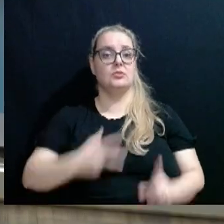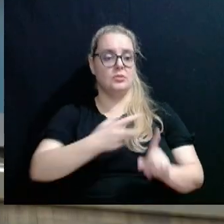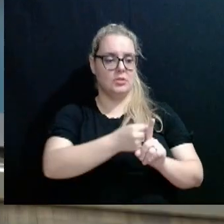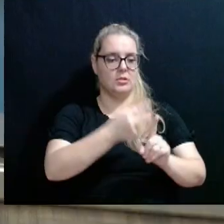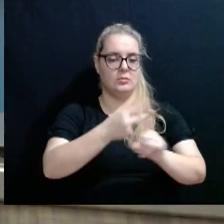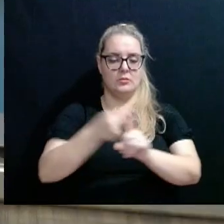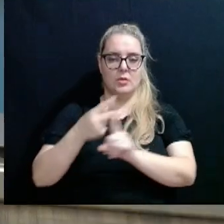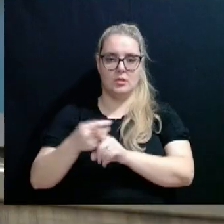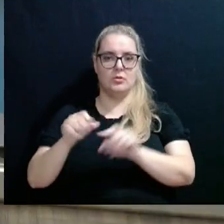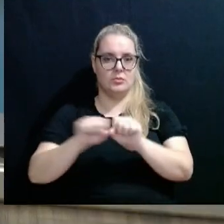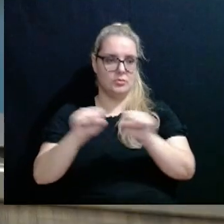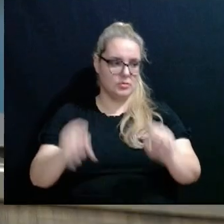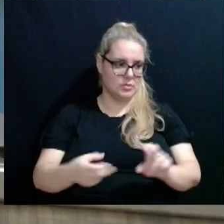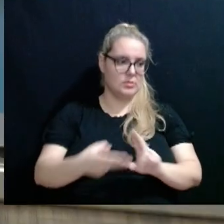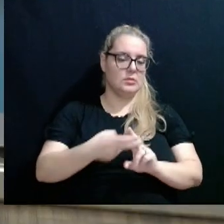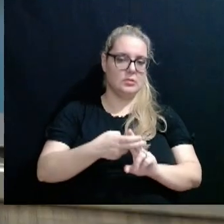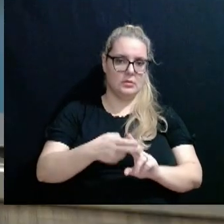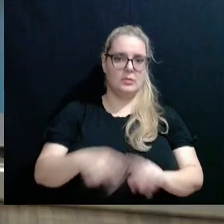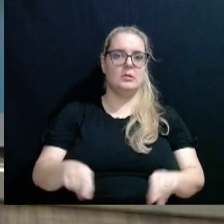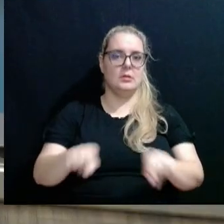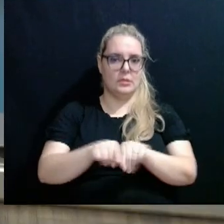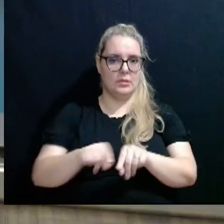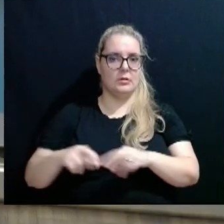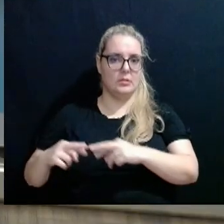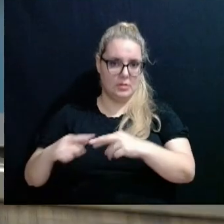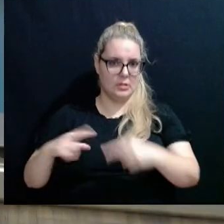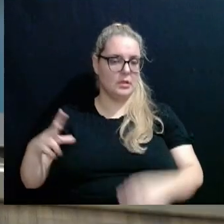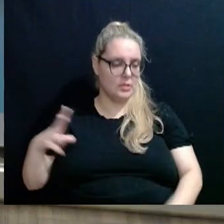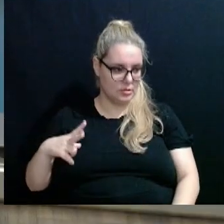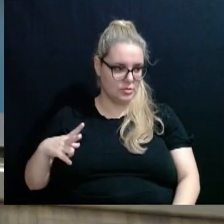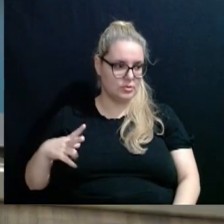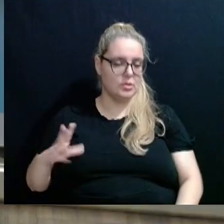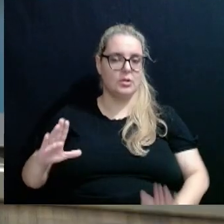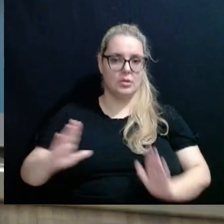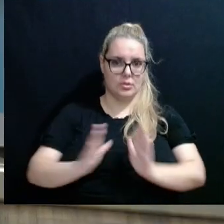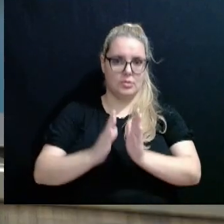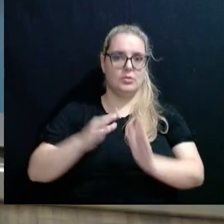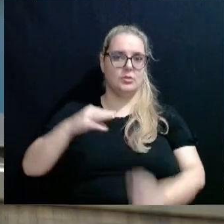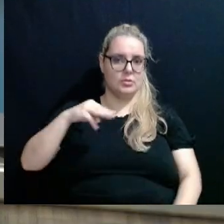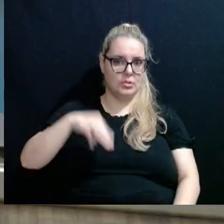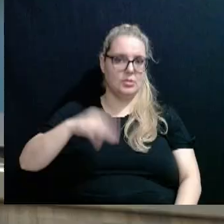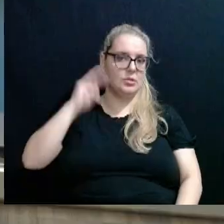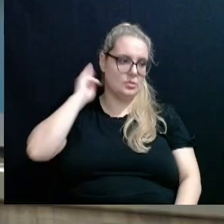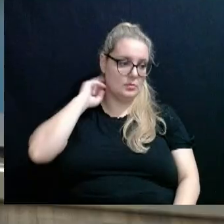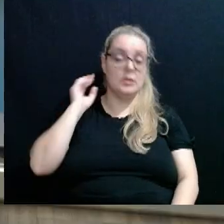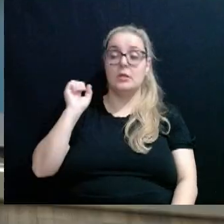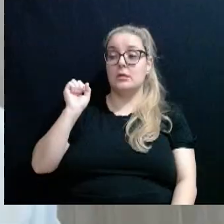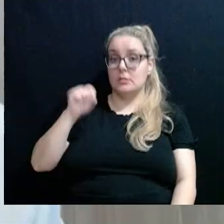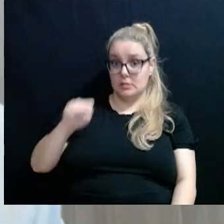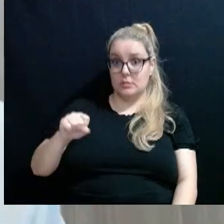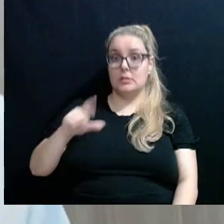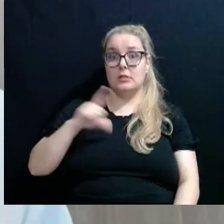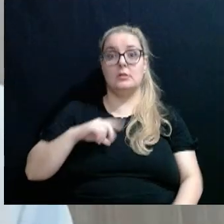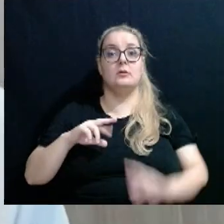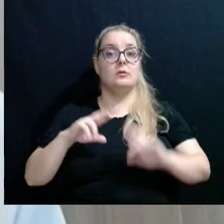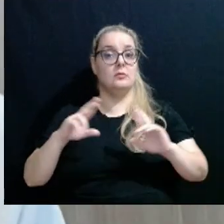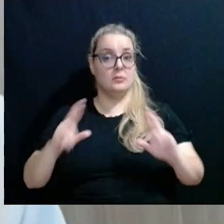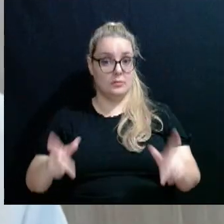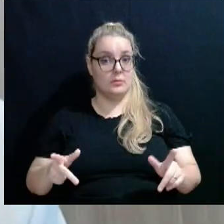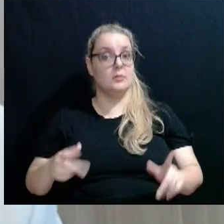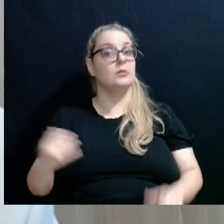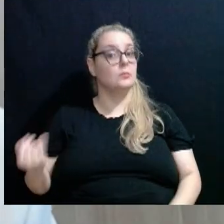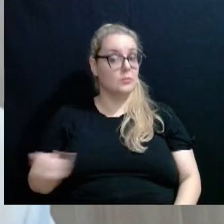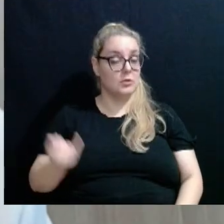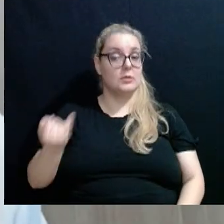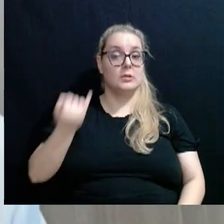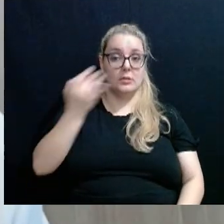né, das vacinas no Sistema Único de Saúde e na rede privada diante a meningite? Sim, então uma